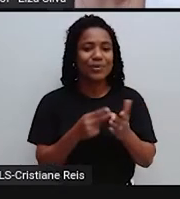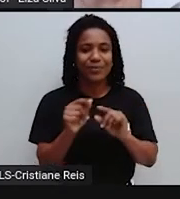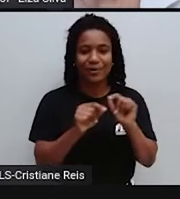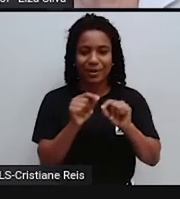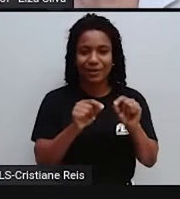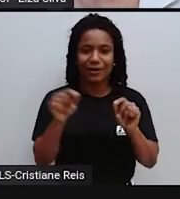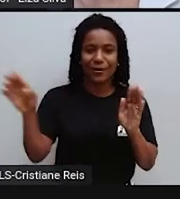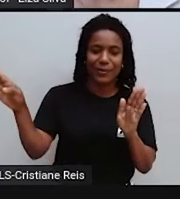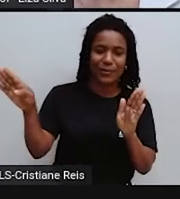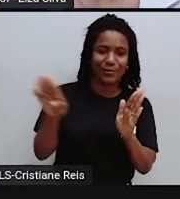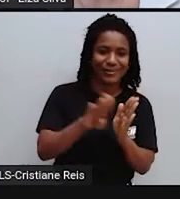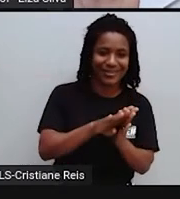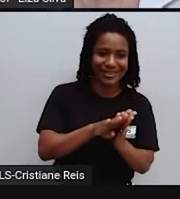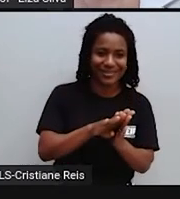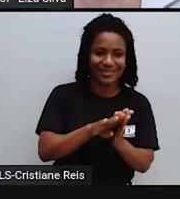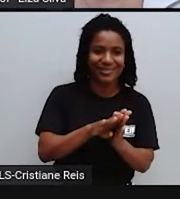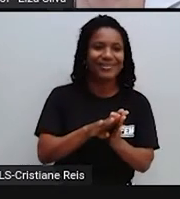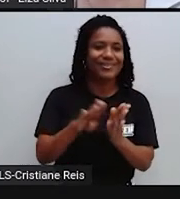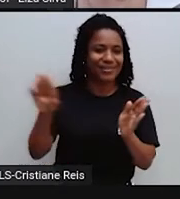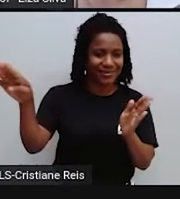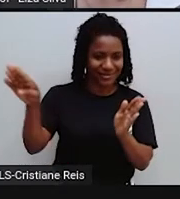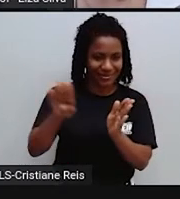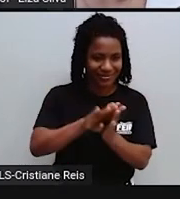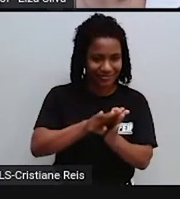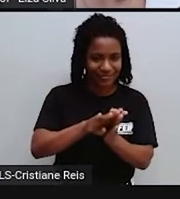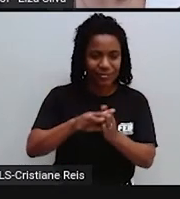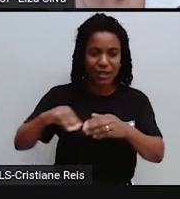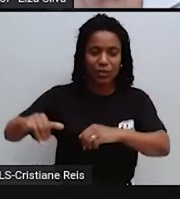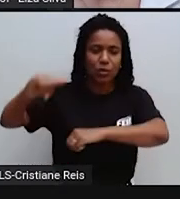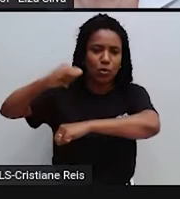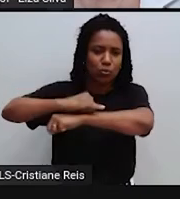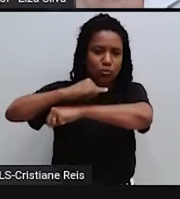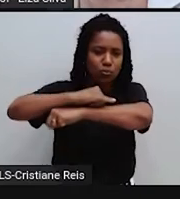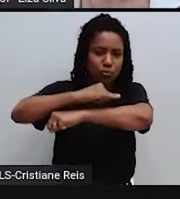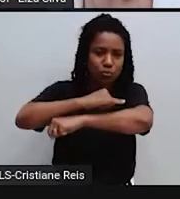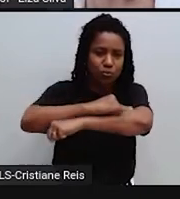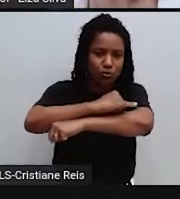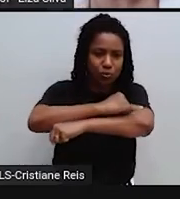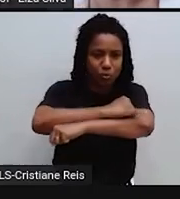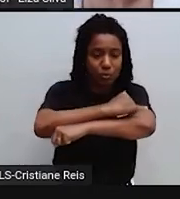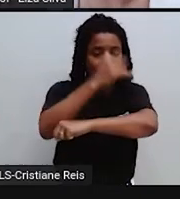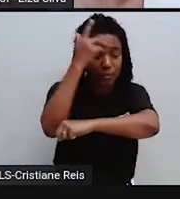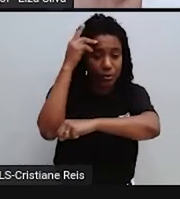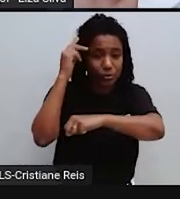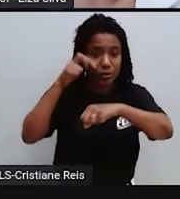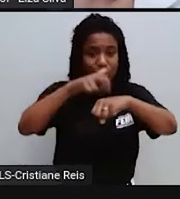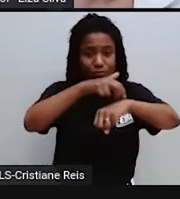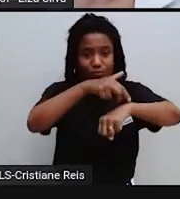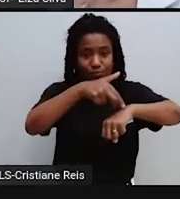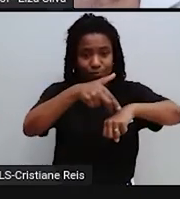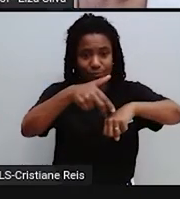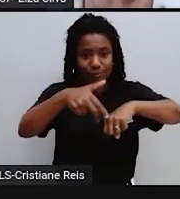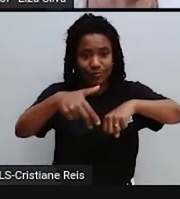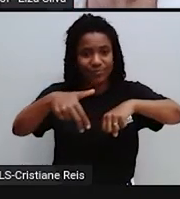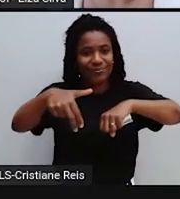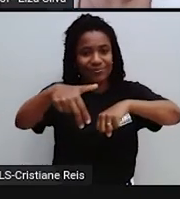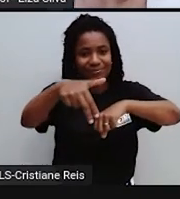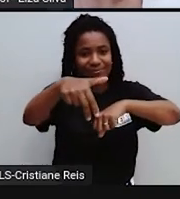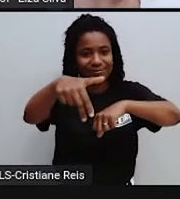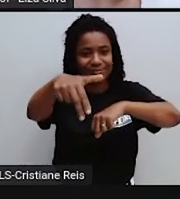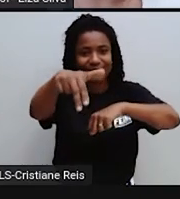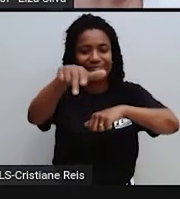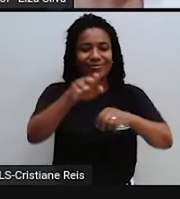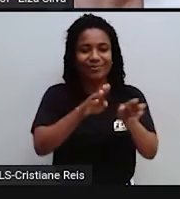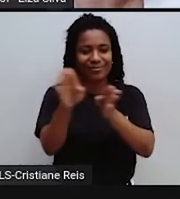né? O local em que as pessoas, quando descem do avião, elas se dirigem para esse lugar. E a partir daí, cada